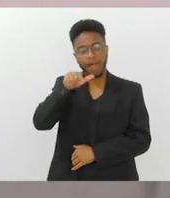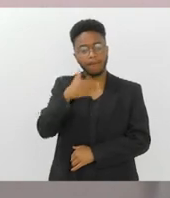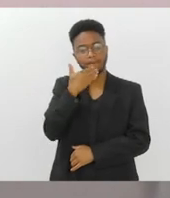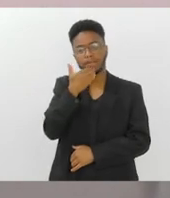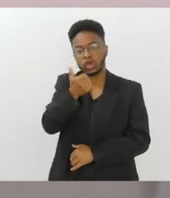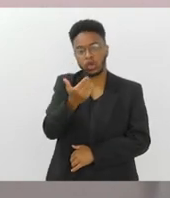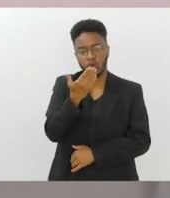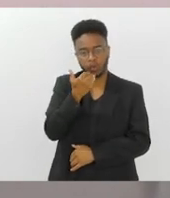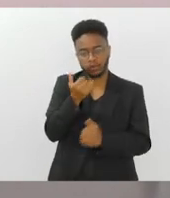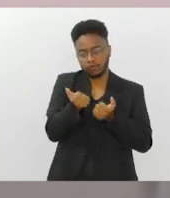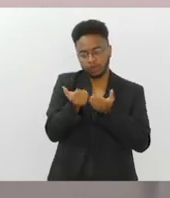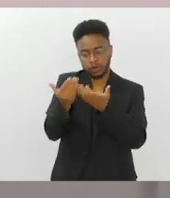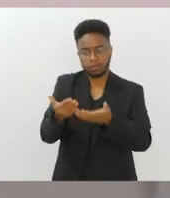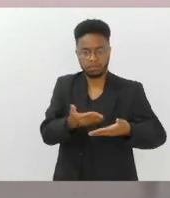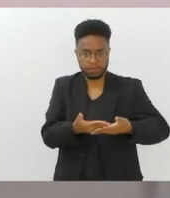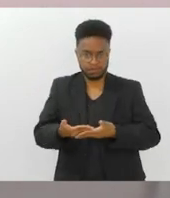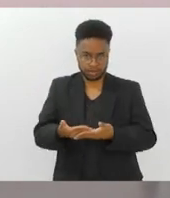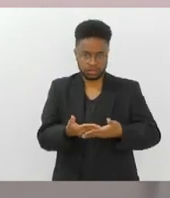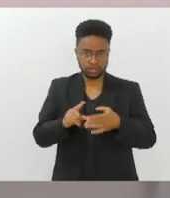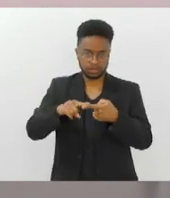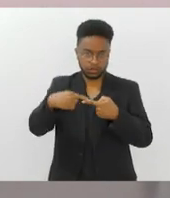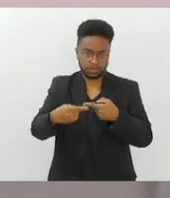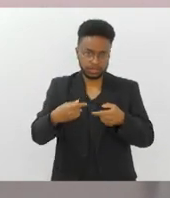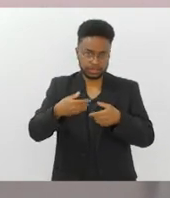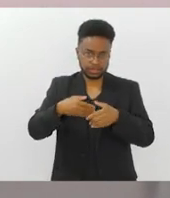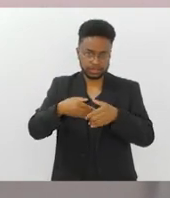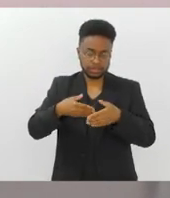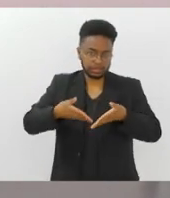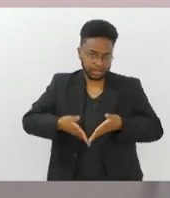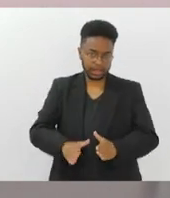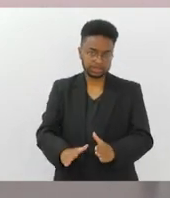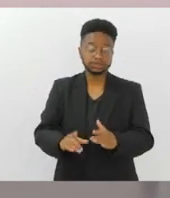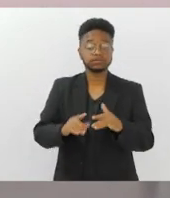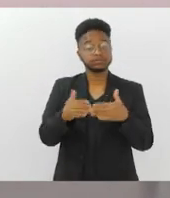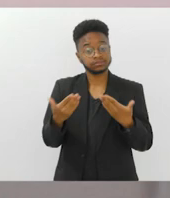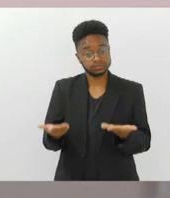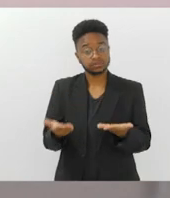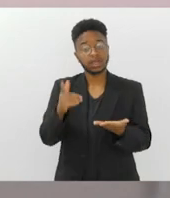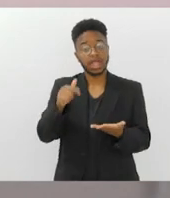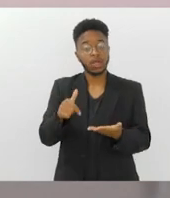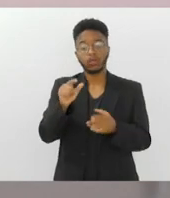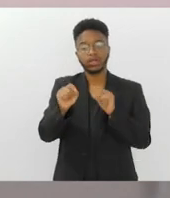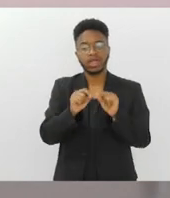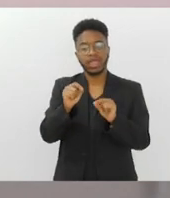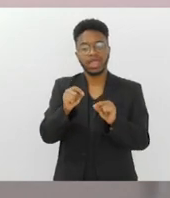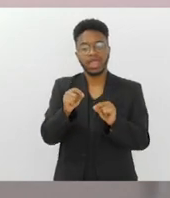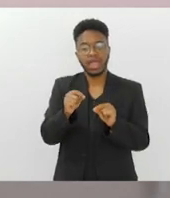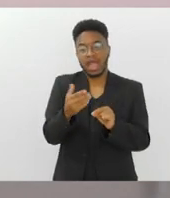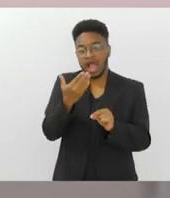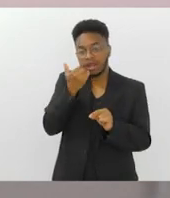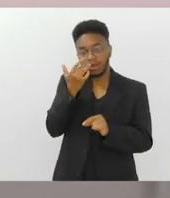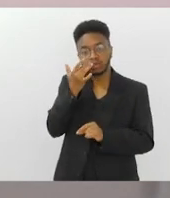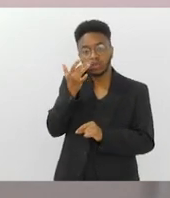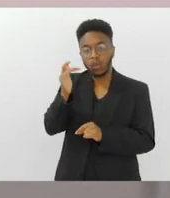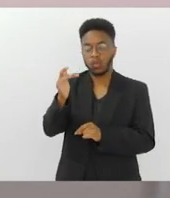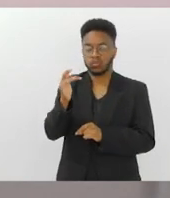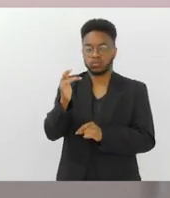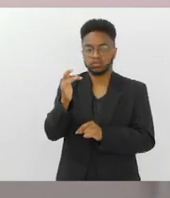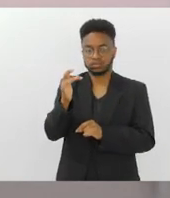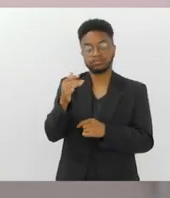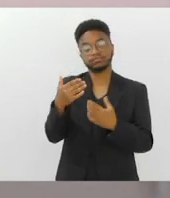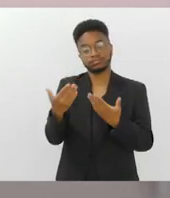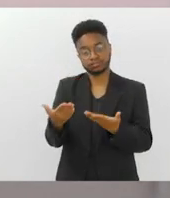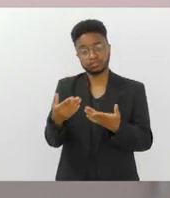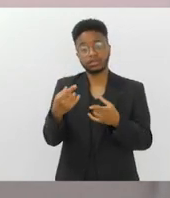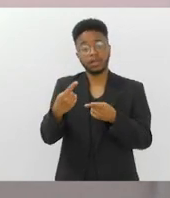após o seu nascimento. Não à toa é reconhecido como alimento de ouro, um alimento dourado,